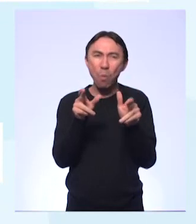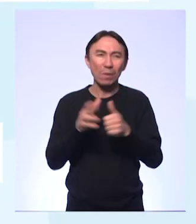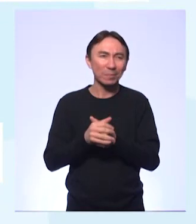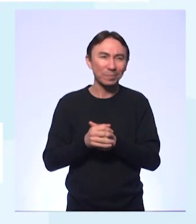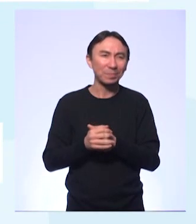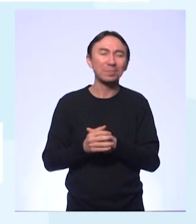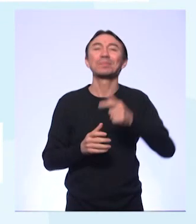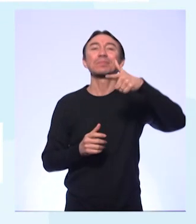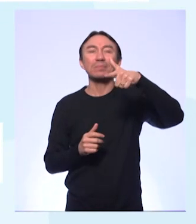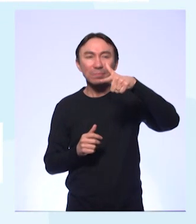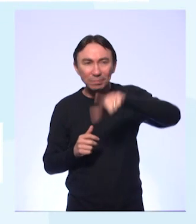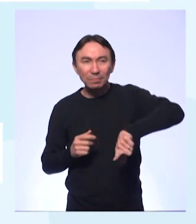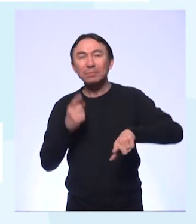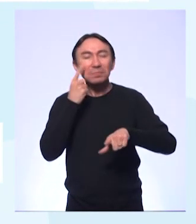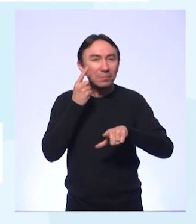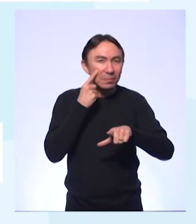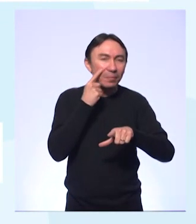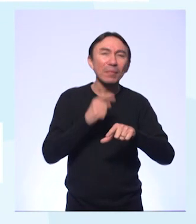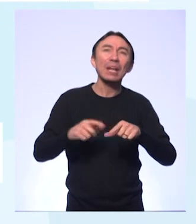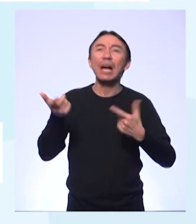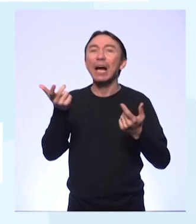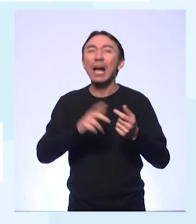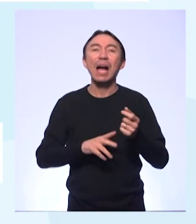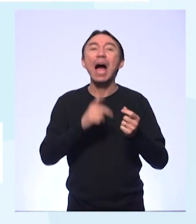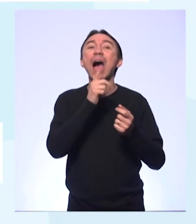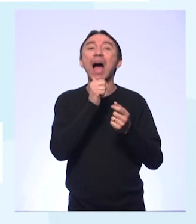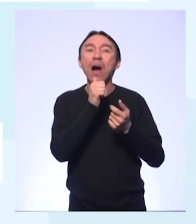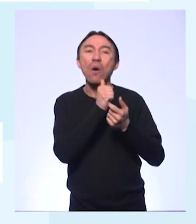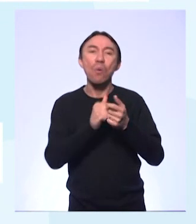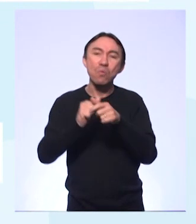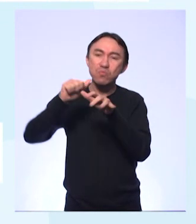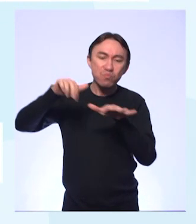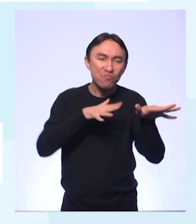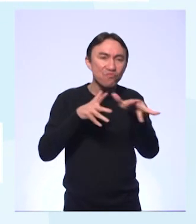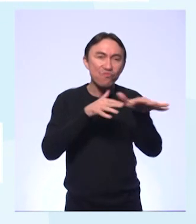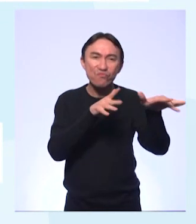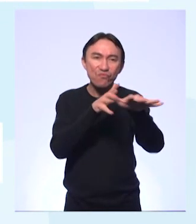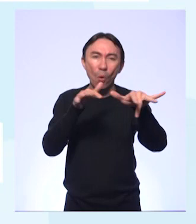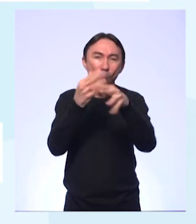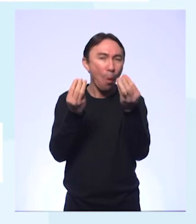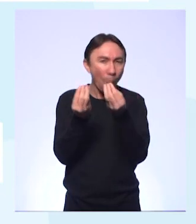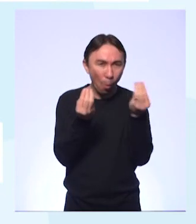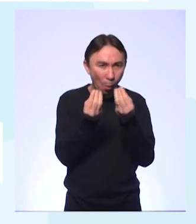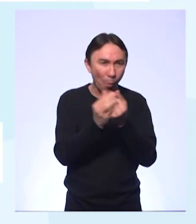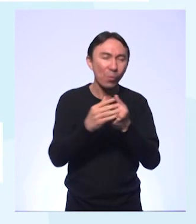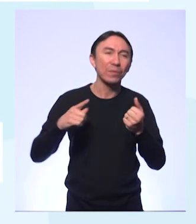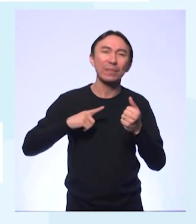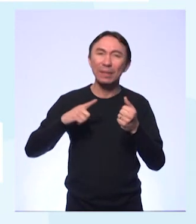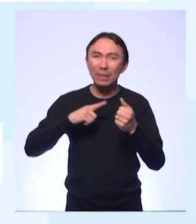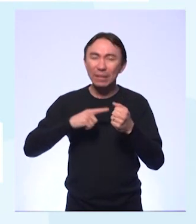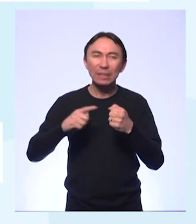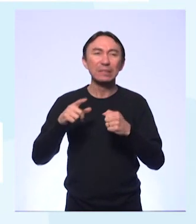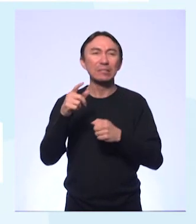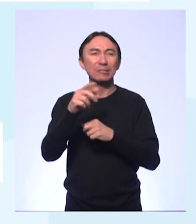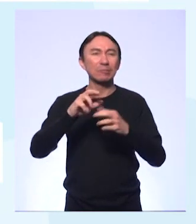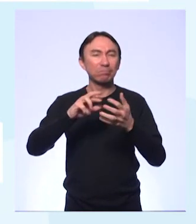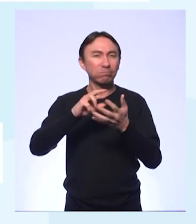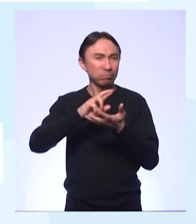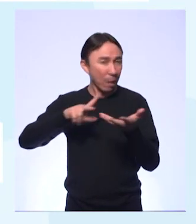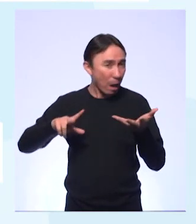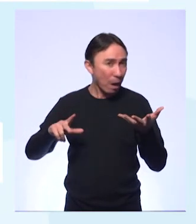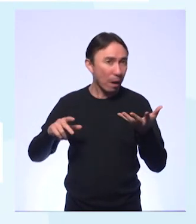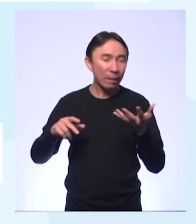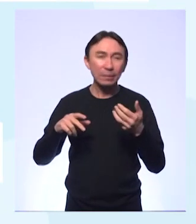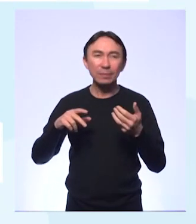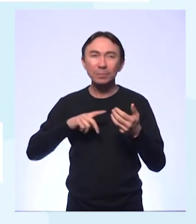do clima e das correntes marítimas. Então, a gente vê aí que nós temos climas, né, que são basicamente climas